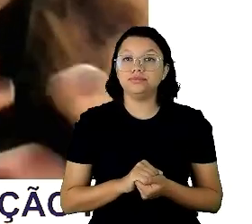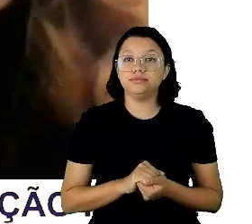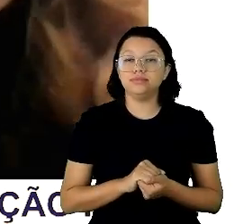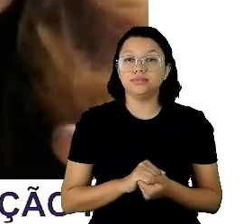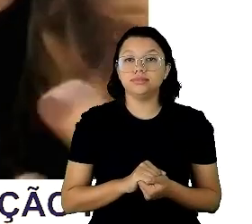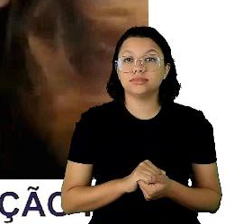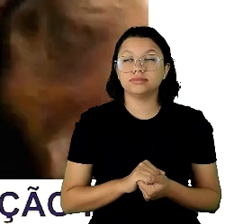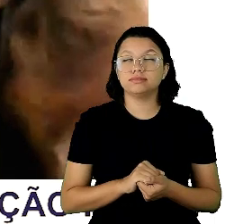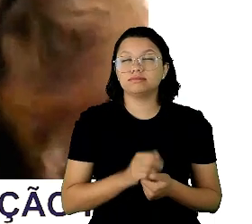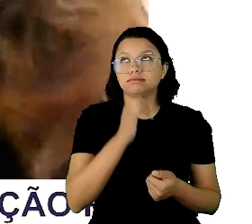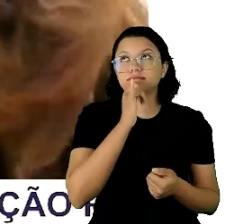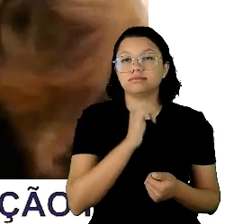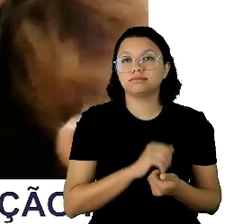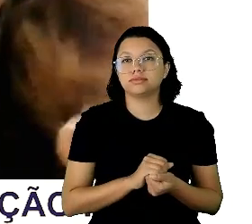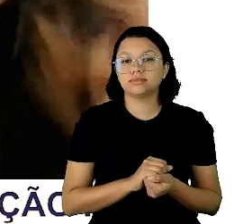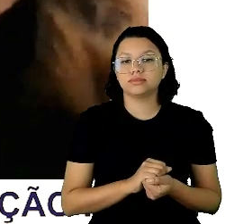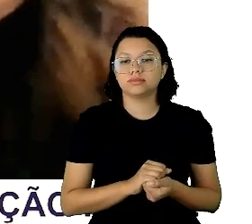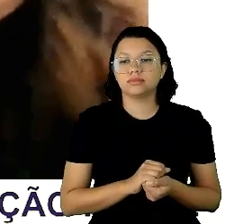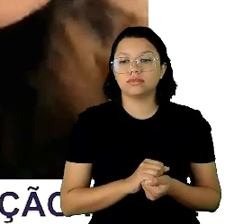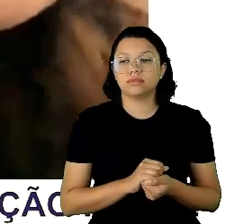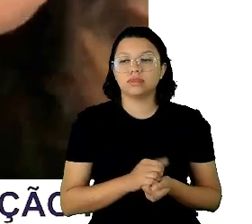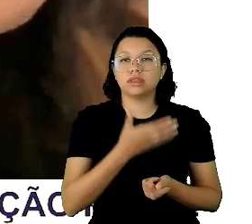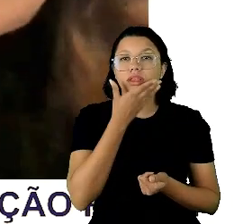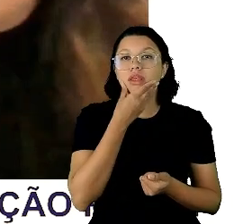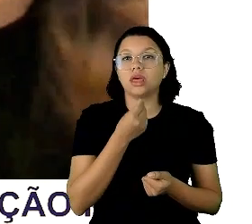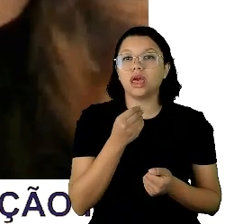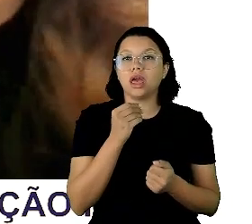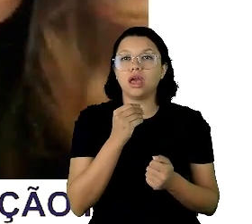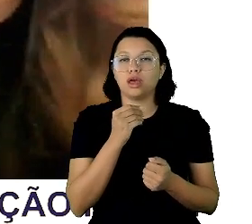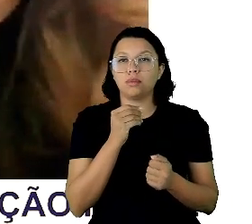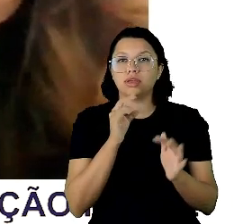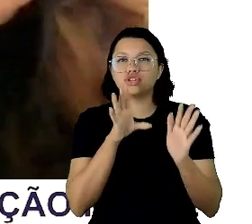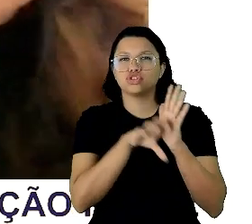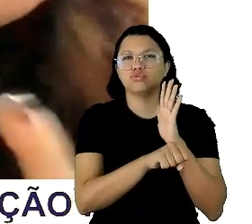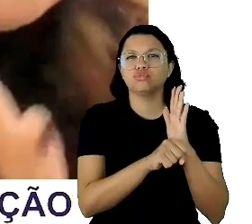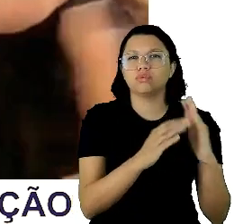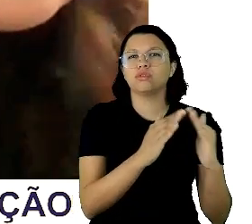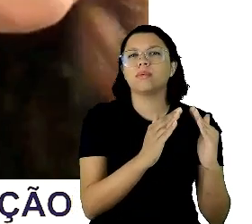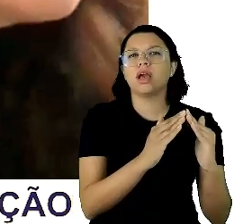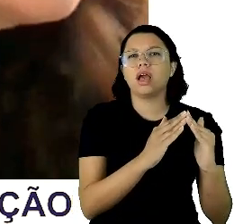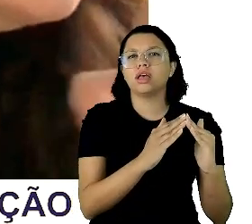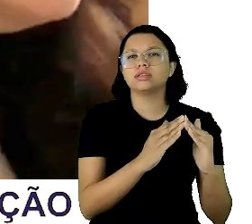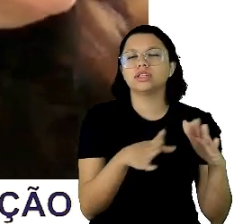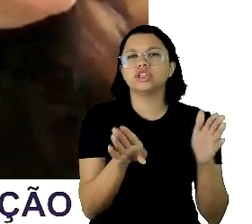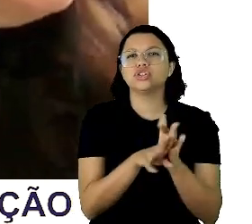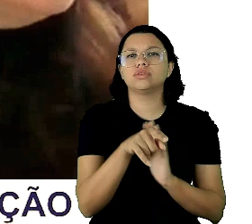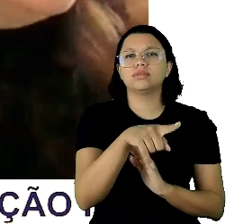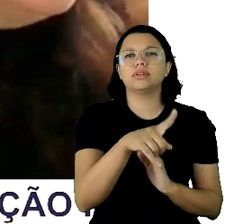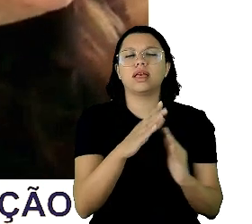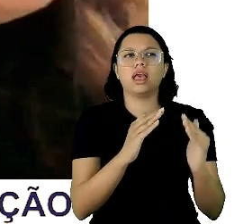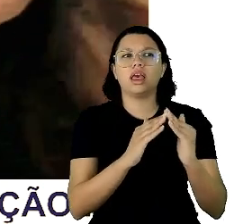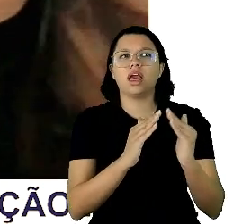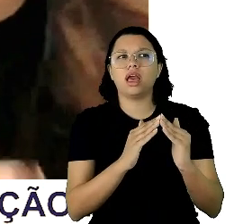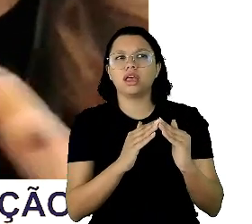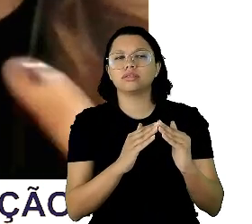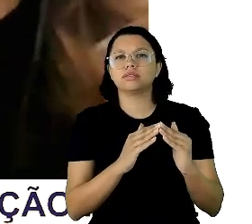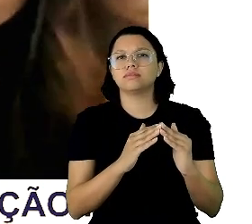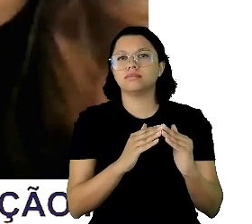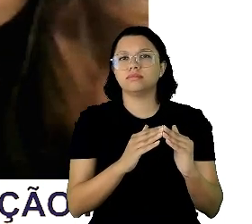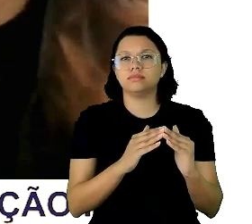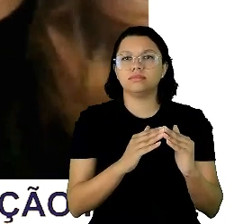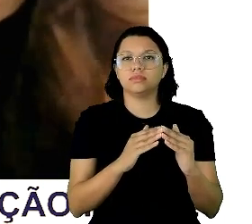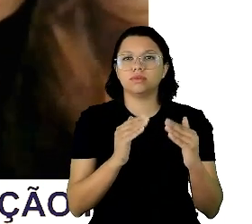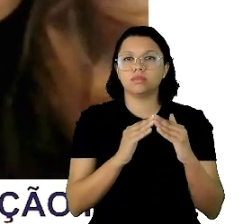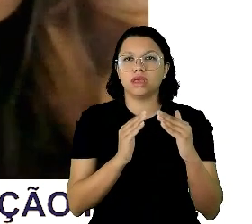Vamos supor, o cara foi assaltar uma casa, né? Aí ele chegou naquela casa, uma casa